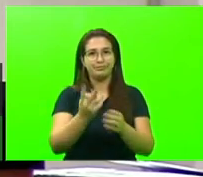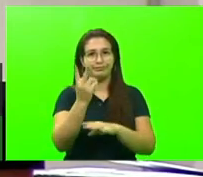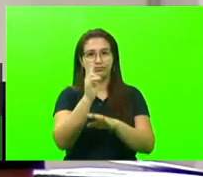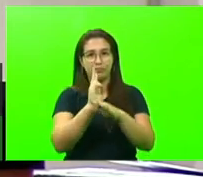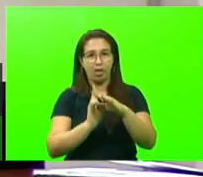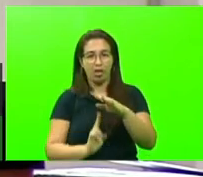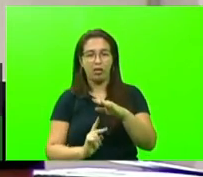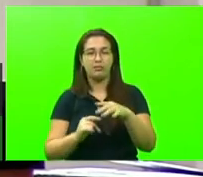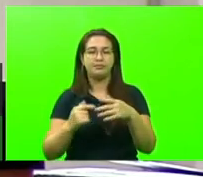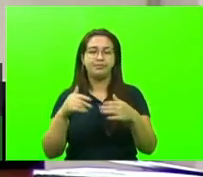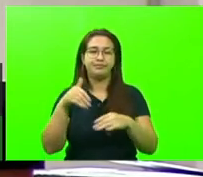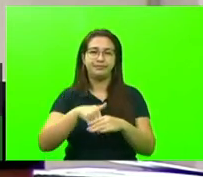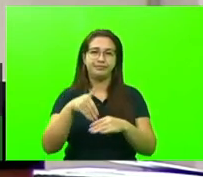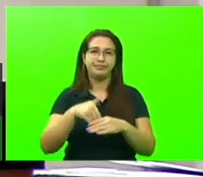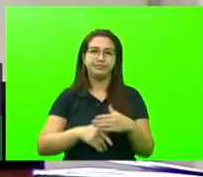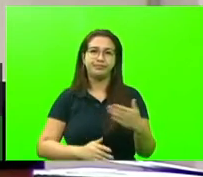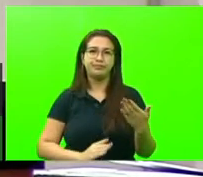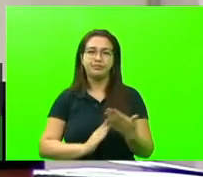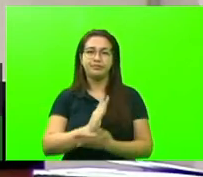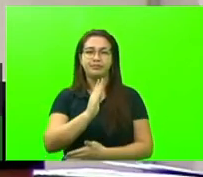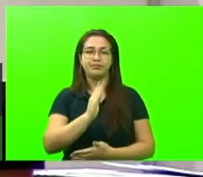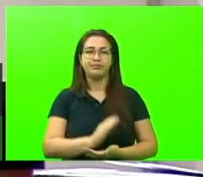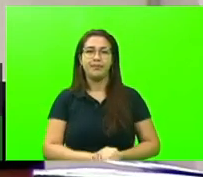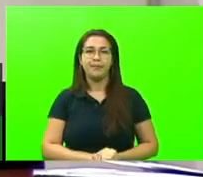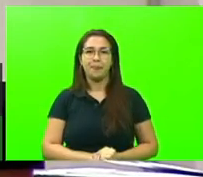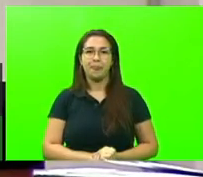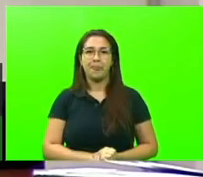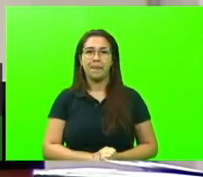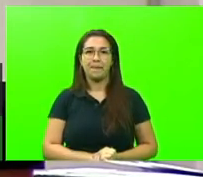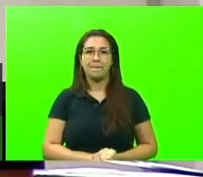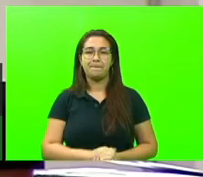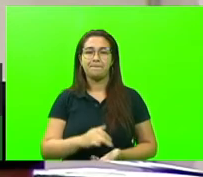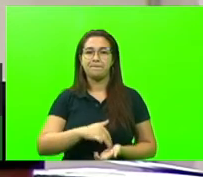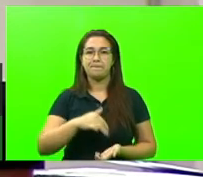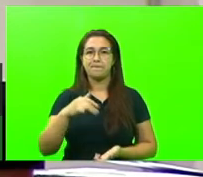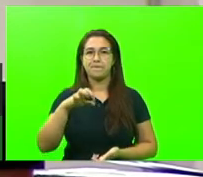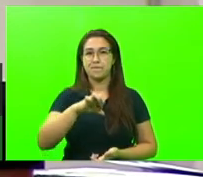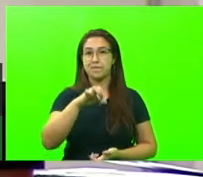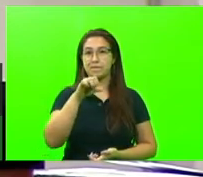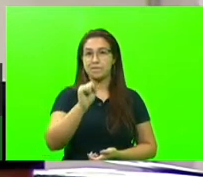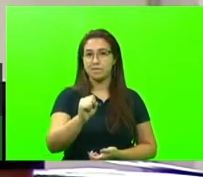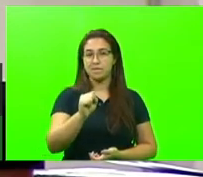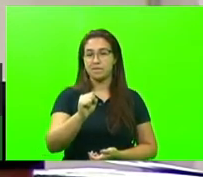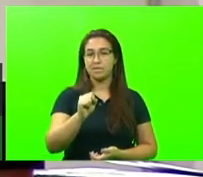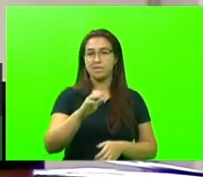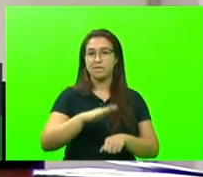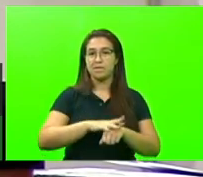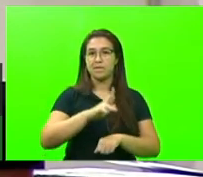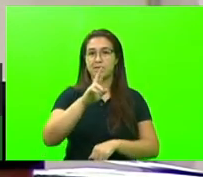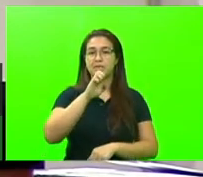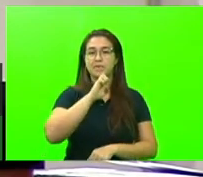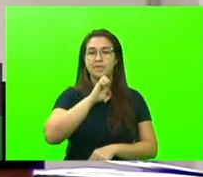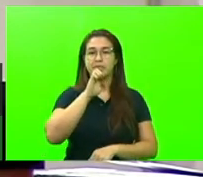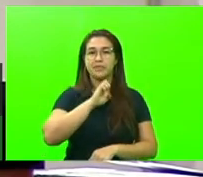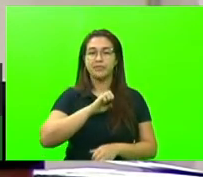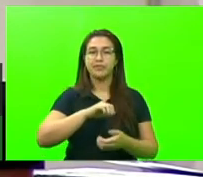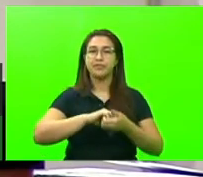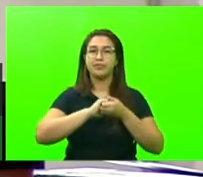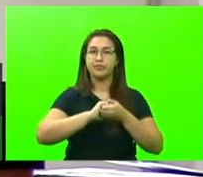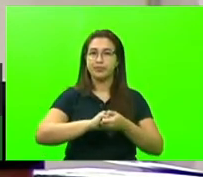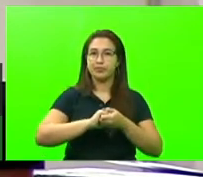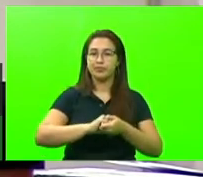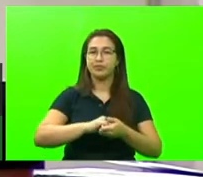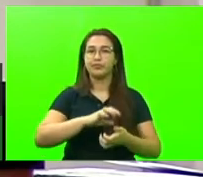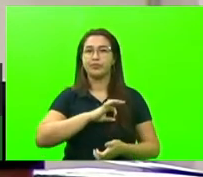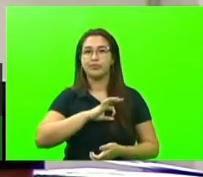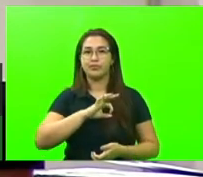Em votação, aprovado. Moção 98, deputado Felipe Estevão, cumprimentando o policial militar